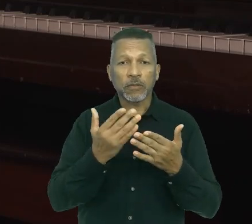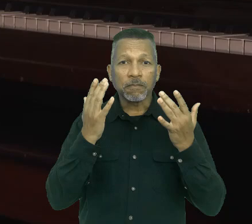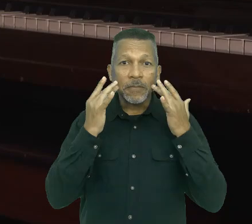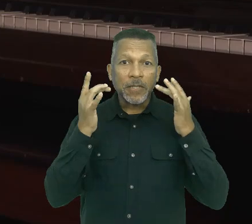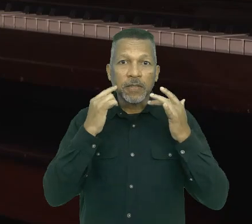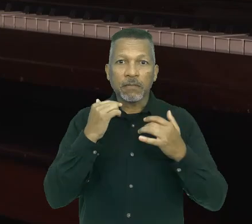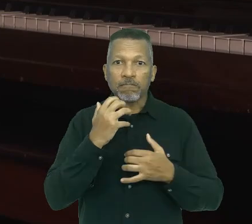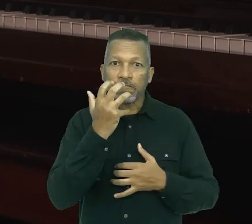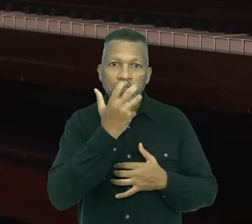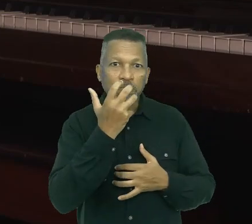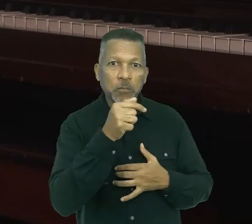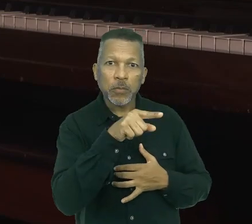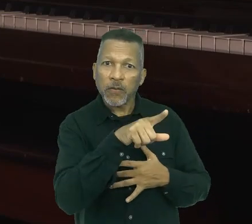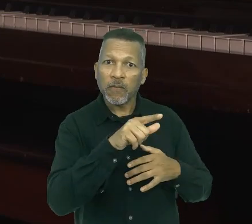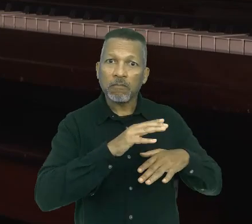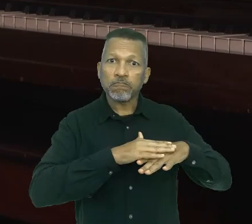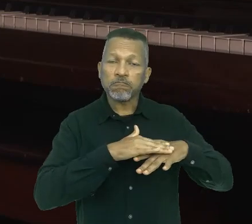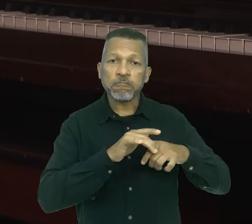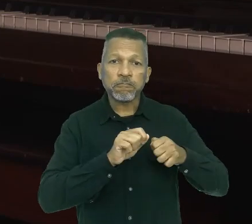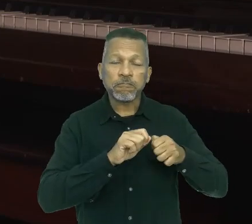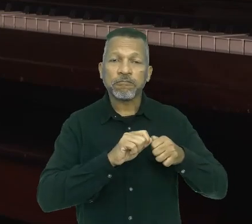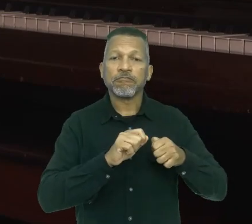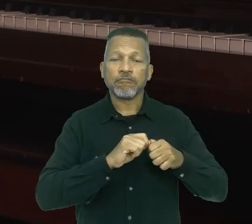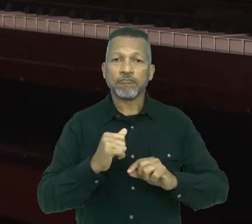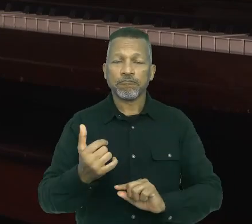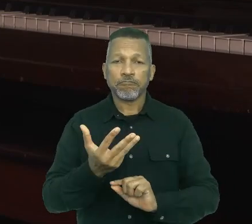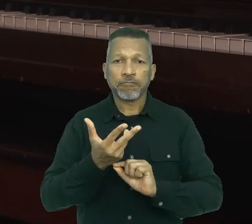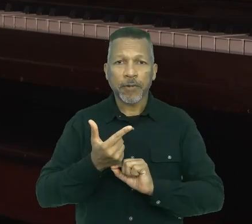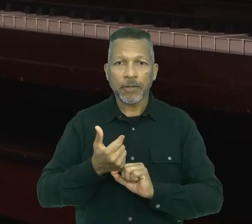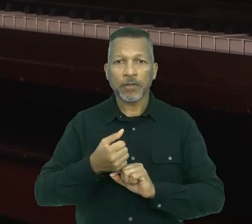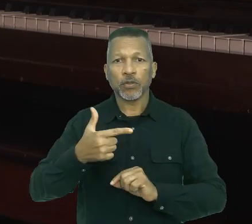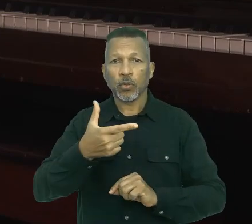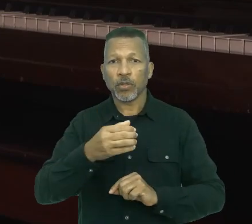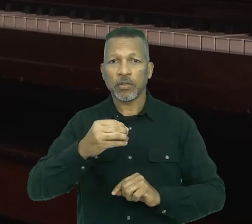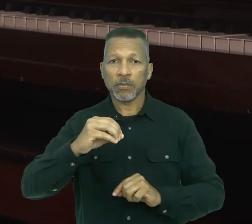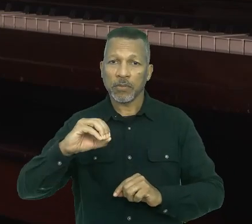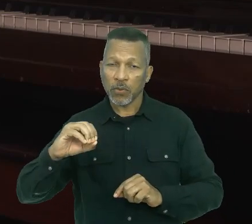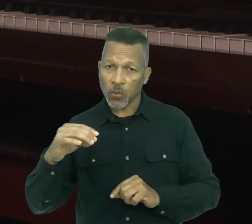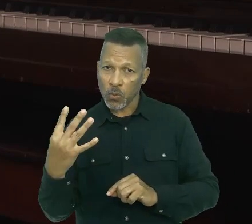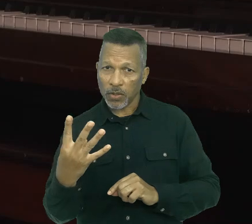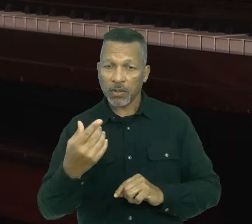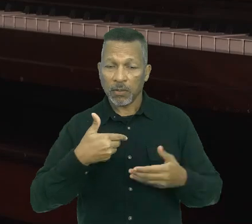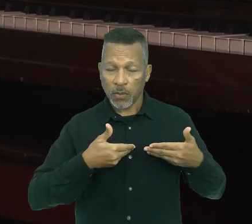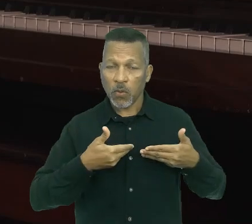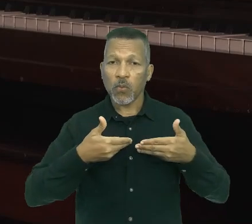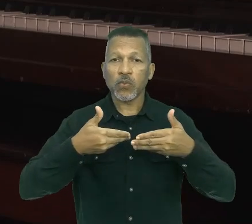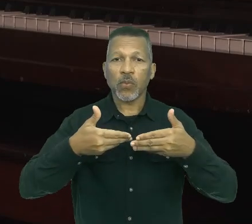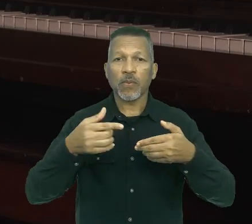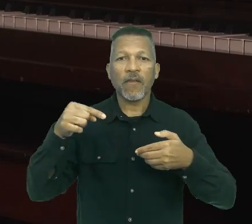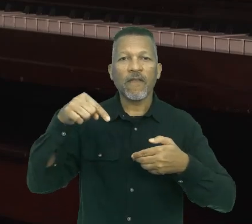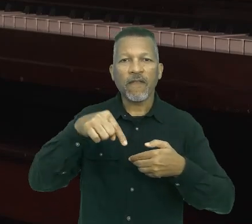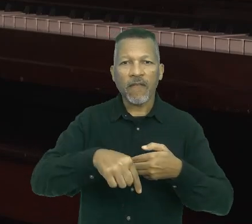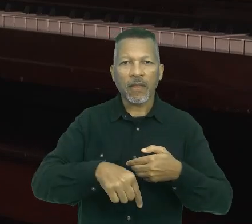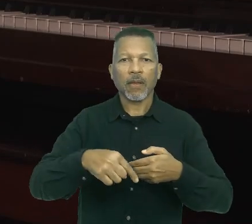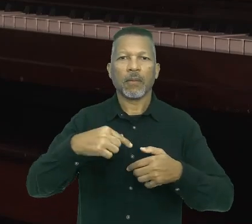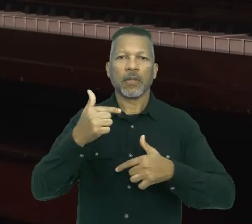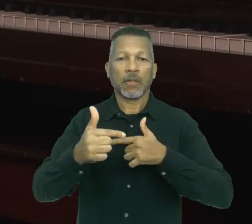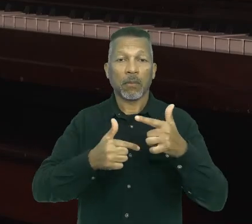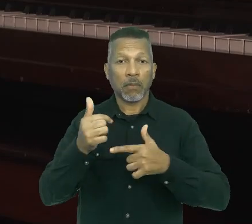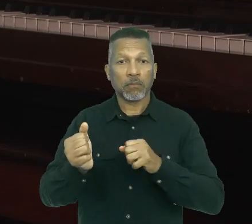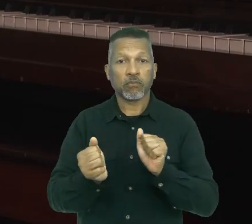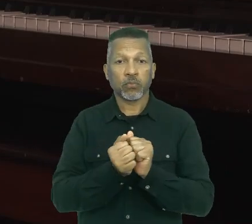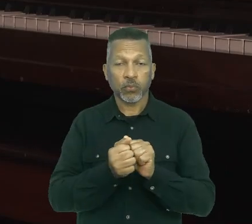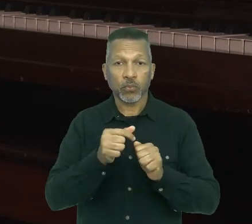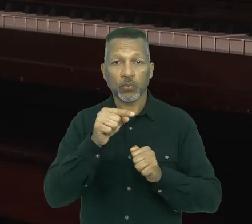encantei pelo que ele estava fazendo, né, de arte. Em 2004, né, ele me convidou para poder vir, para poder trabalhar com ele, com